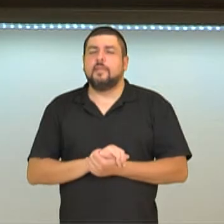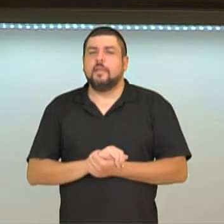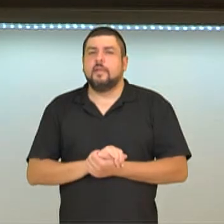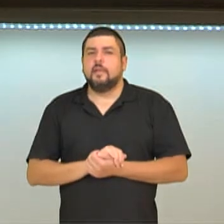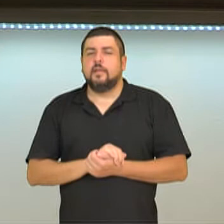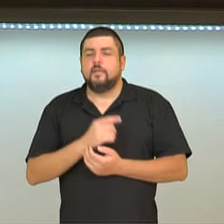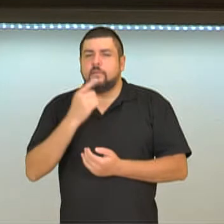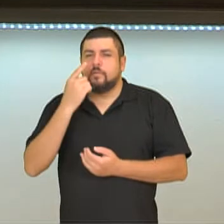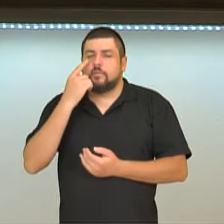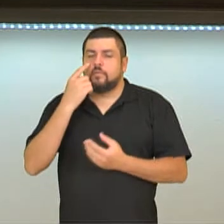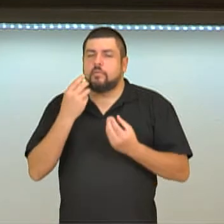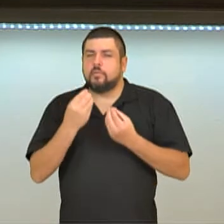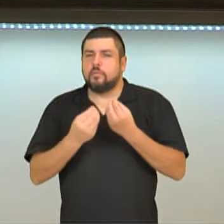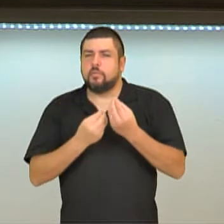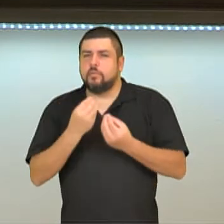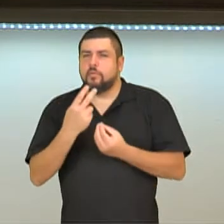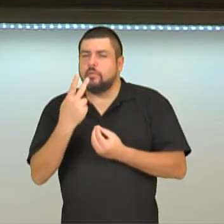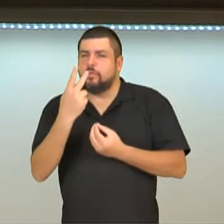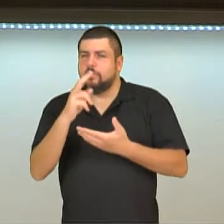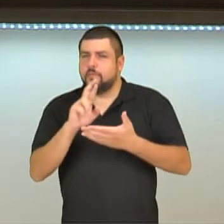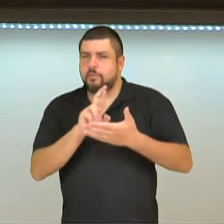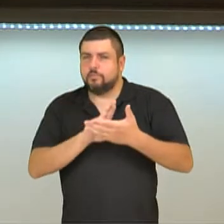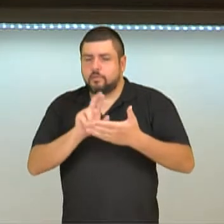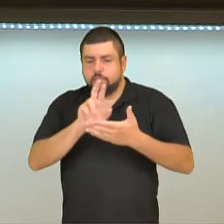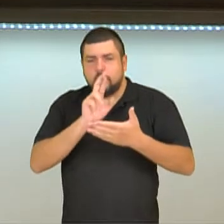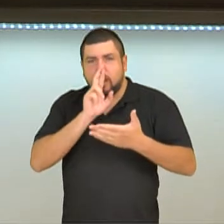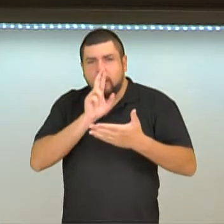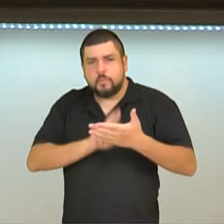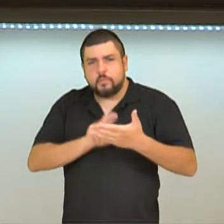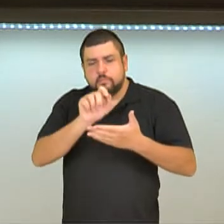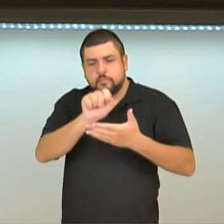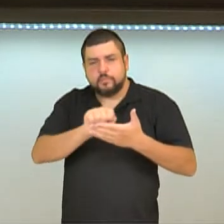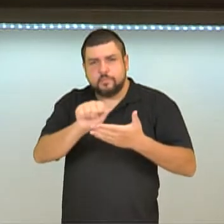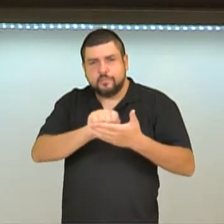Vamos ver como que ficaram as respostas? Vamos lá?